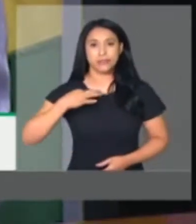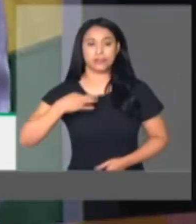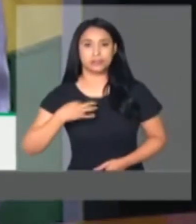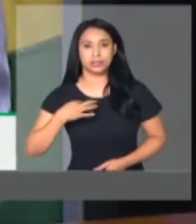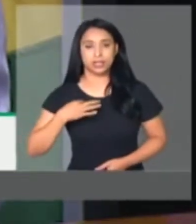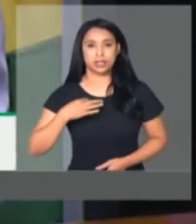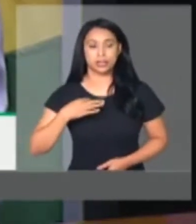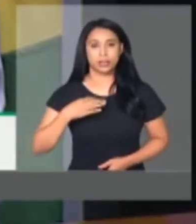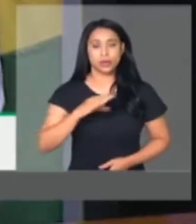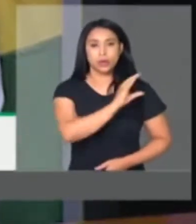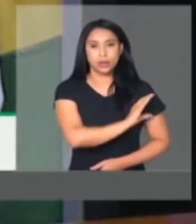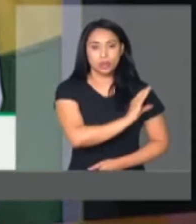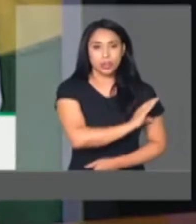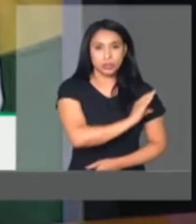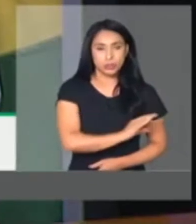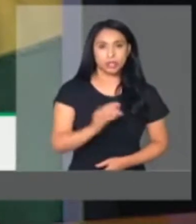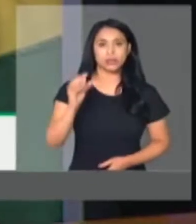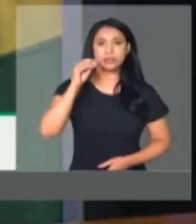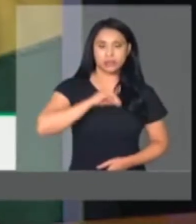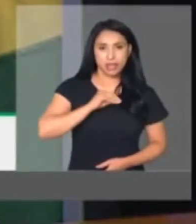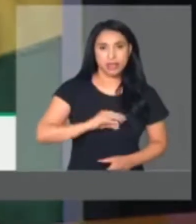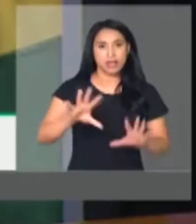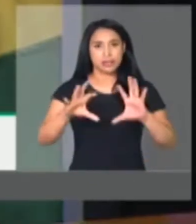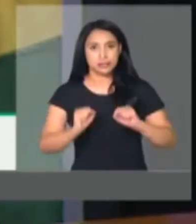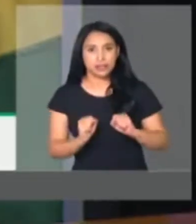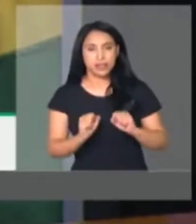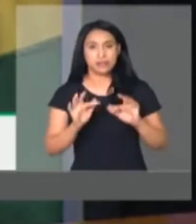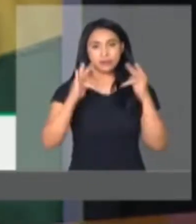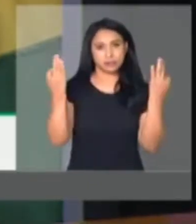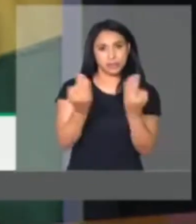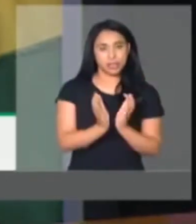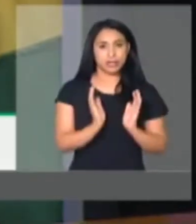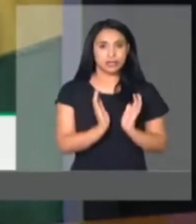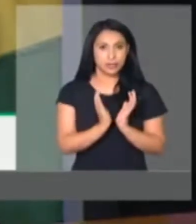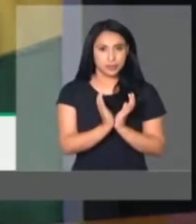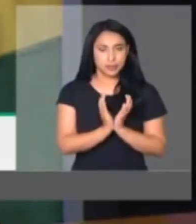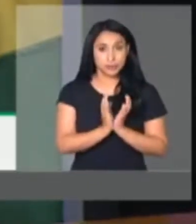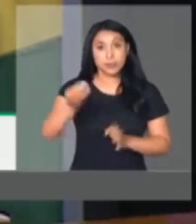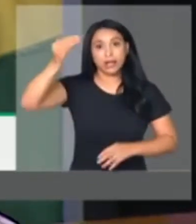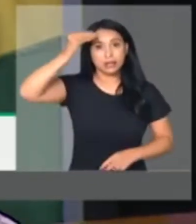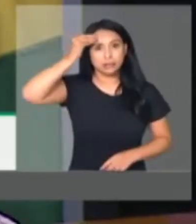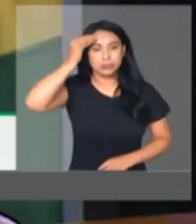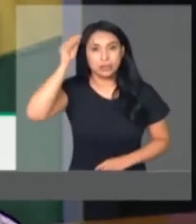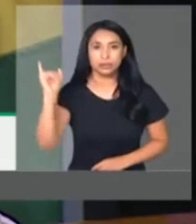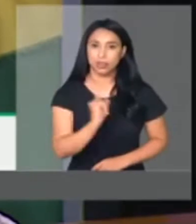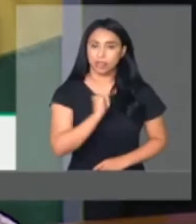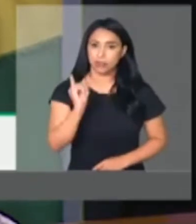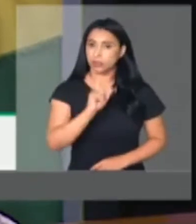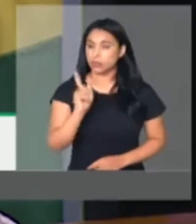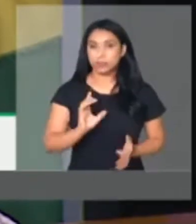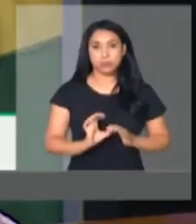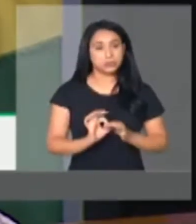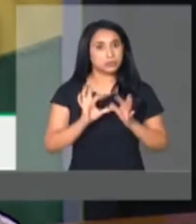remunerado da nossa paz cada familiar pra que eles entendam a importância de não deixarmos